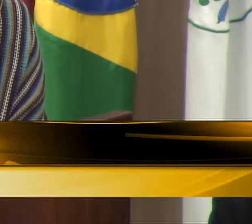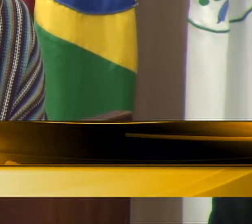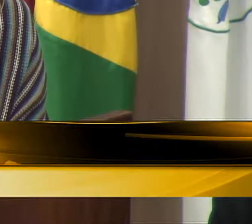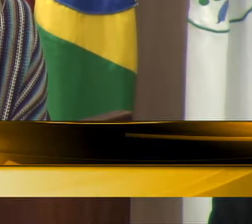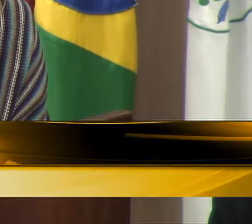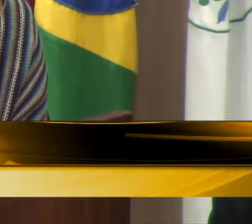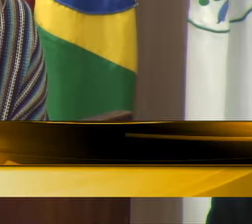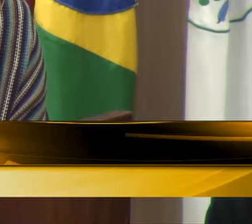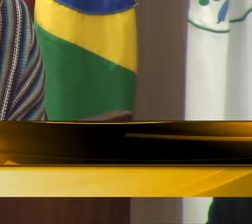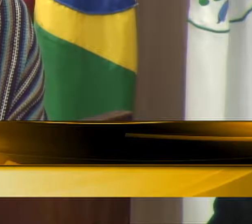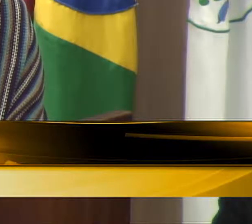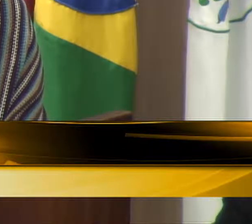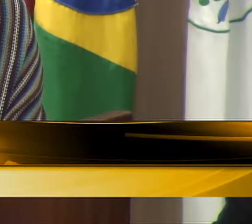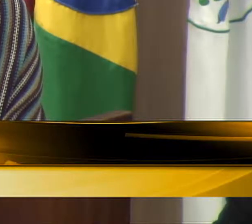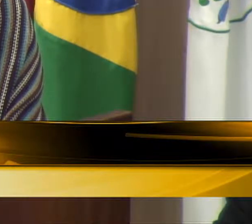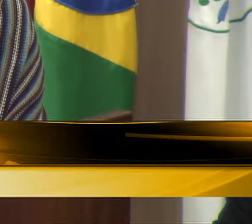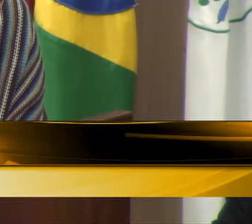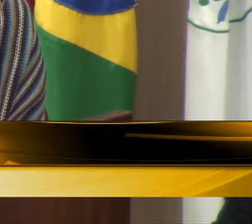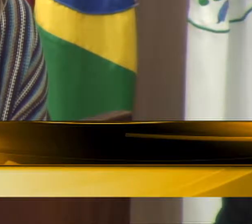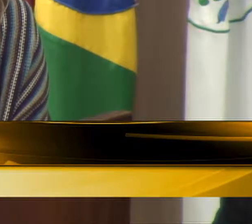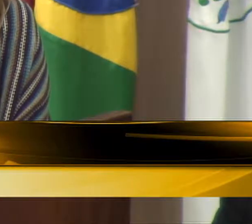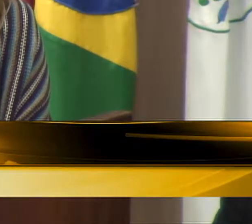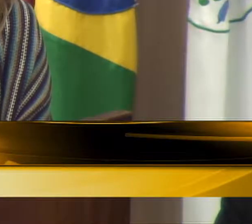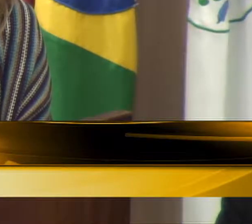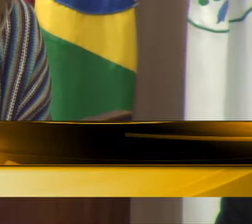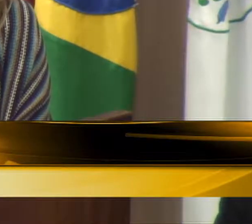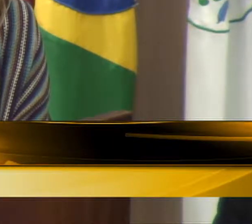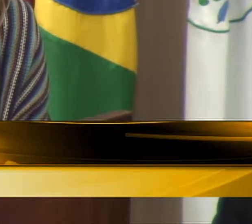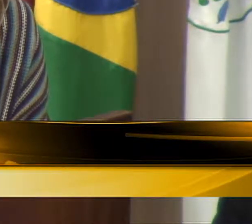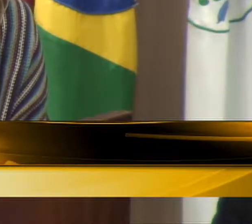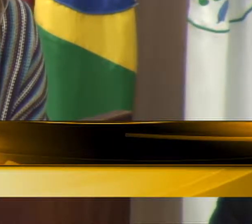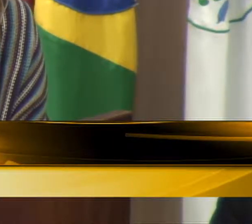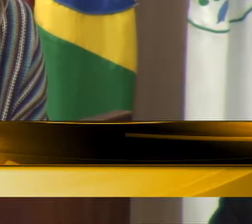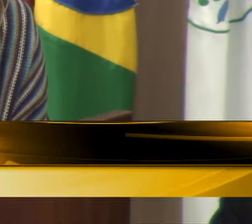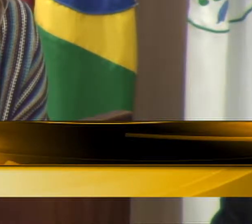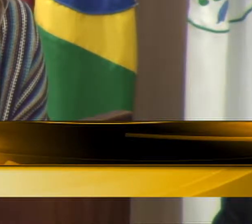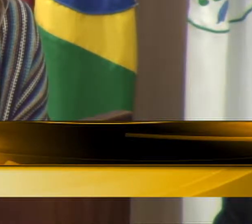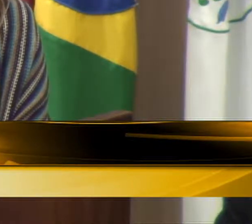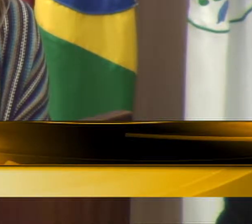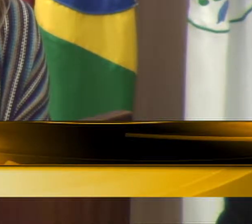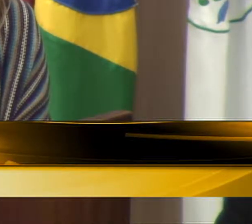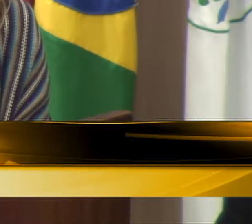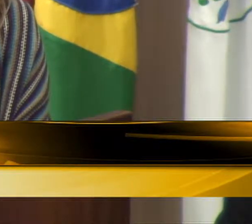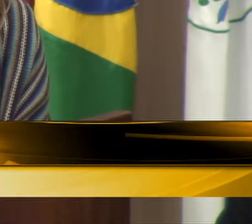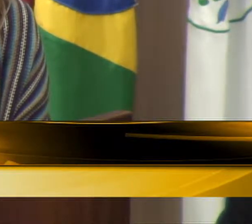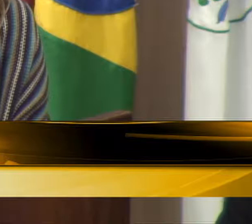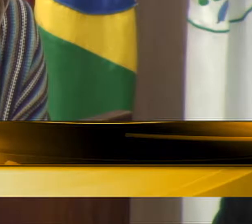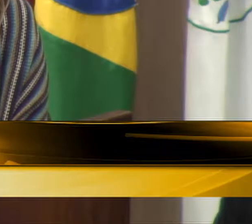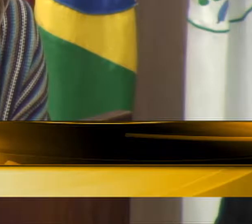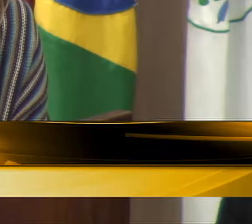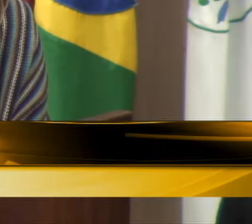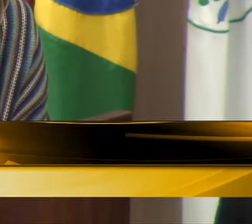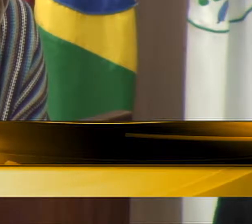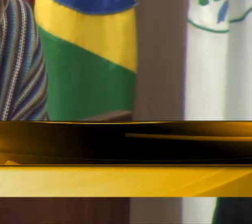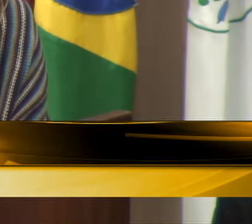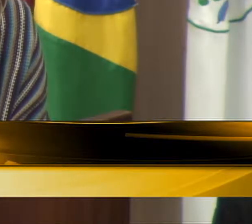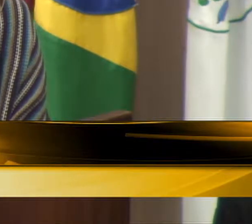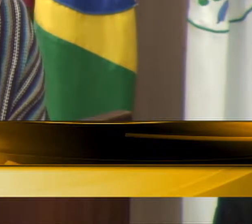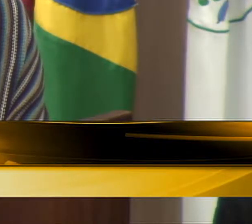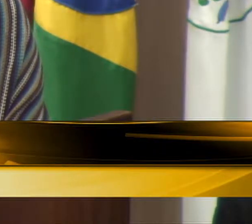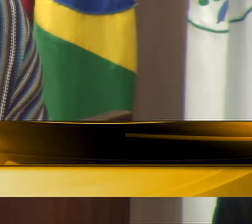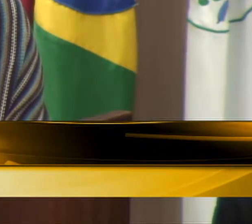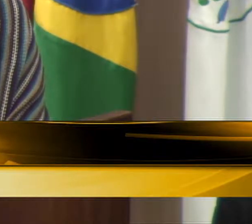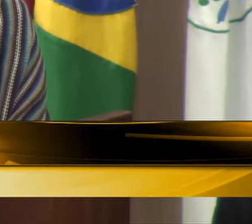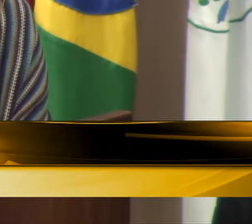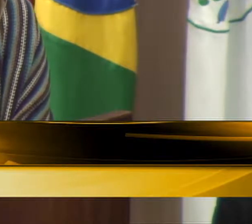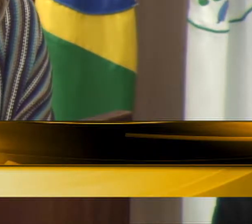trabalho. Parabéns e muito obrigada por fazerem a diferença na vida das pessoas. Coube a mim falar